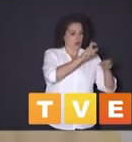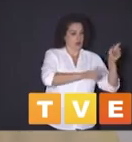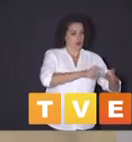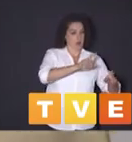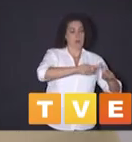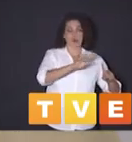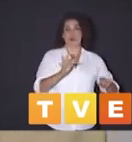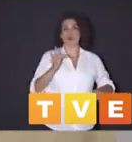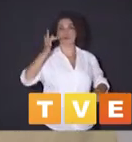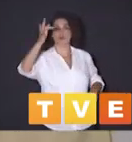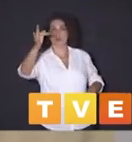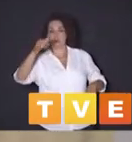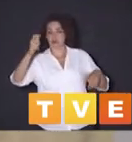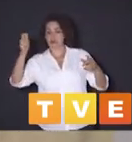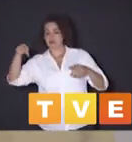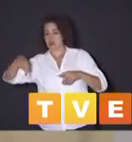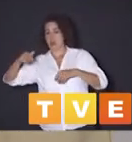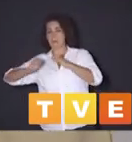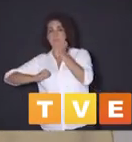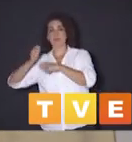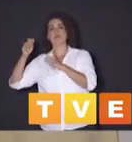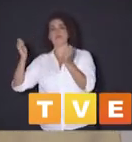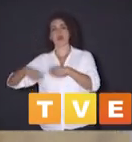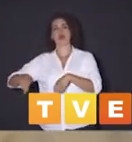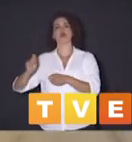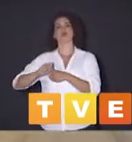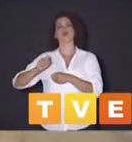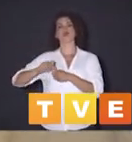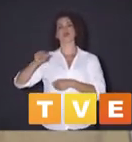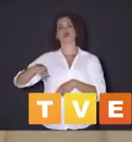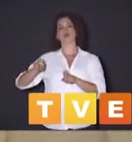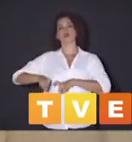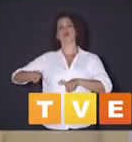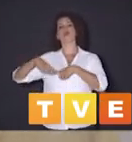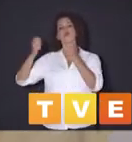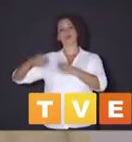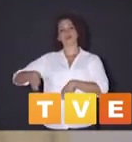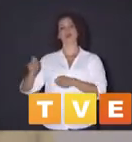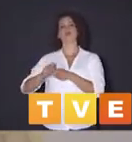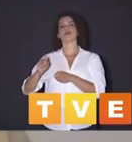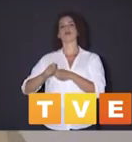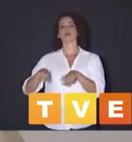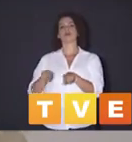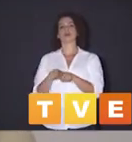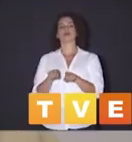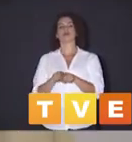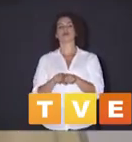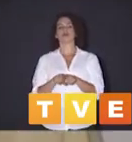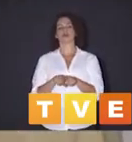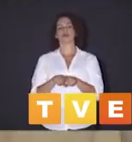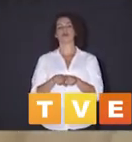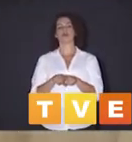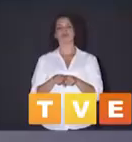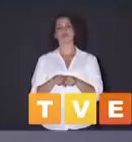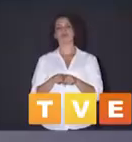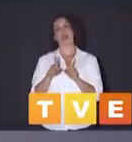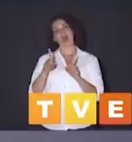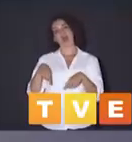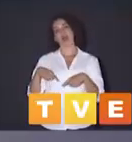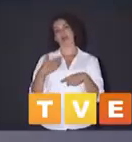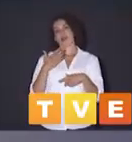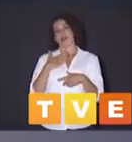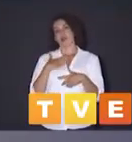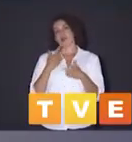uma máquina nos próximos anos então essa é é seria a provocação